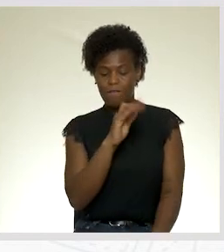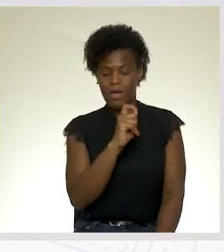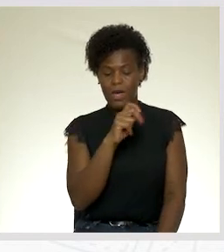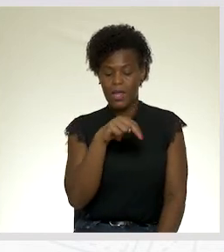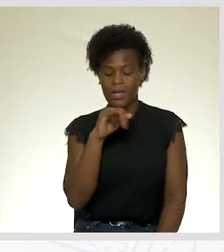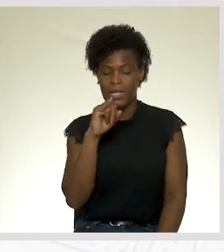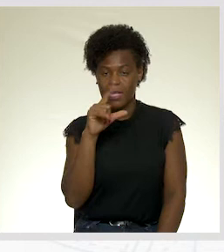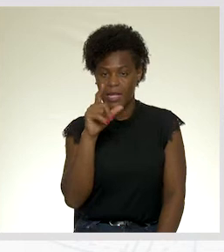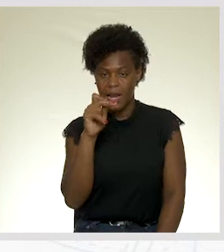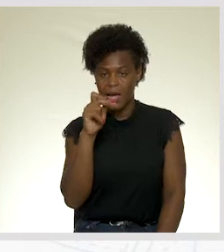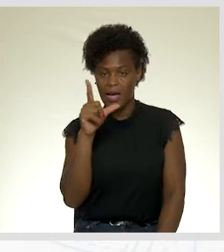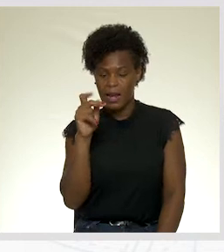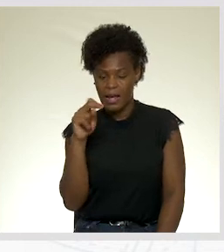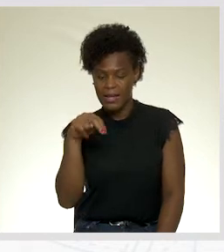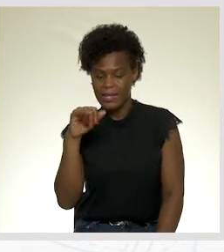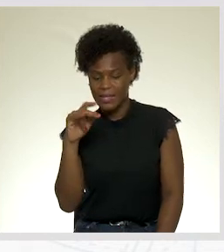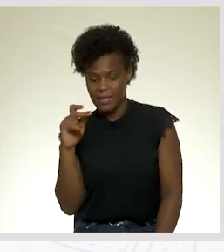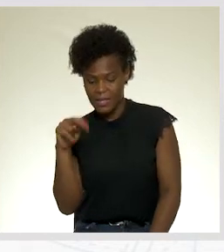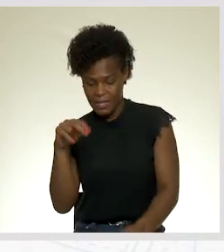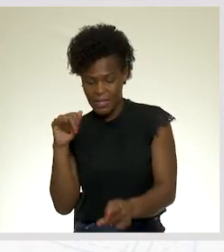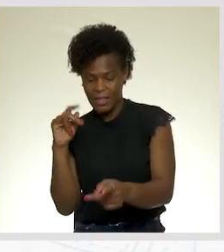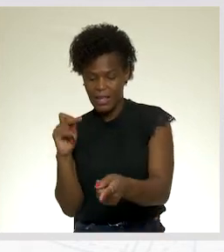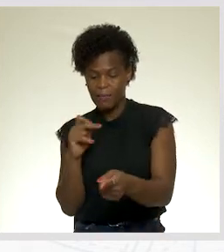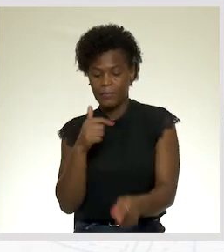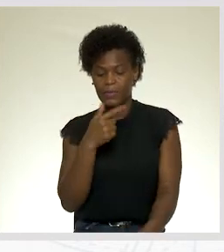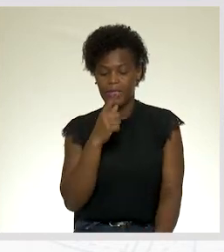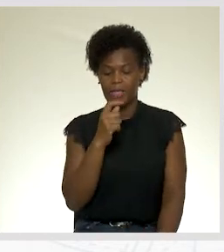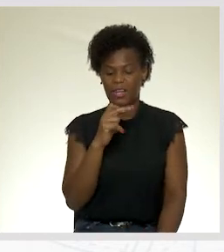essenciais, nós temos a alanina, temos a arginina,